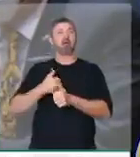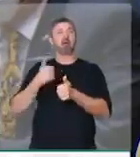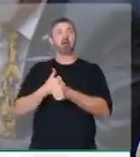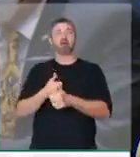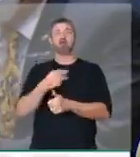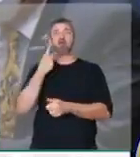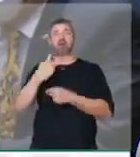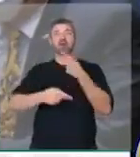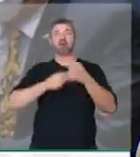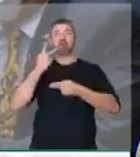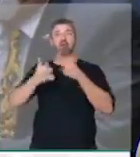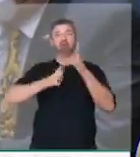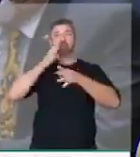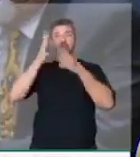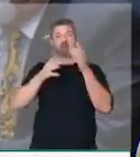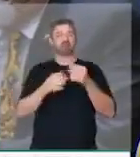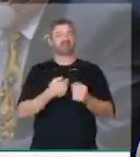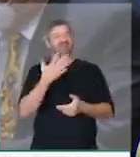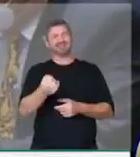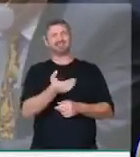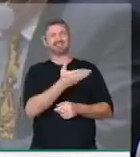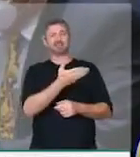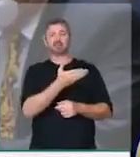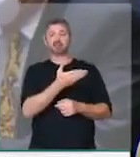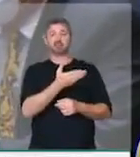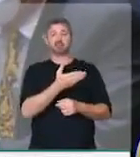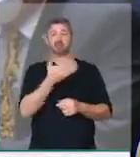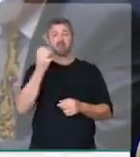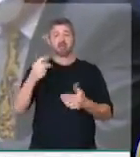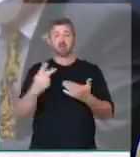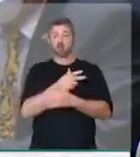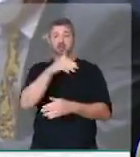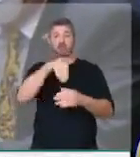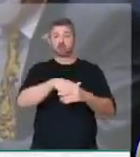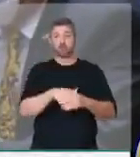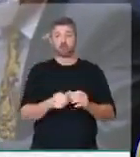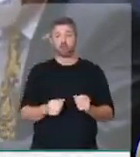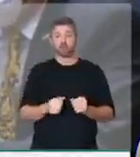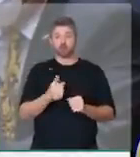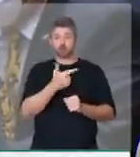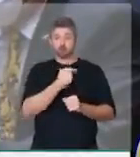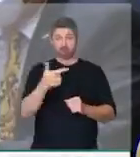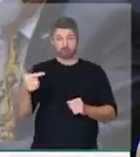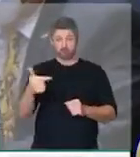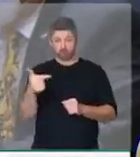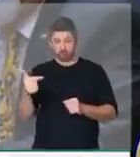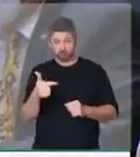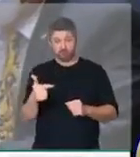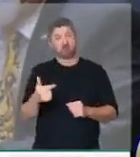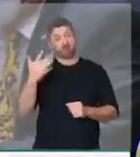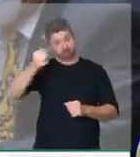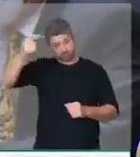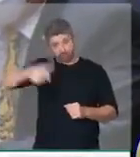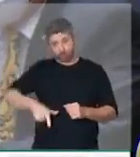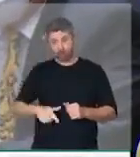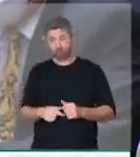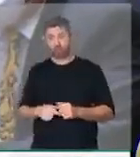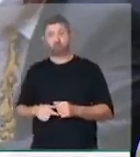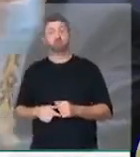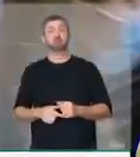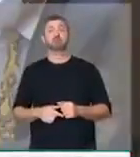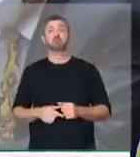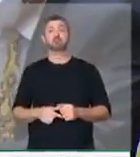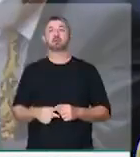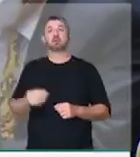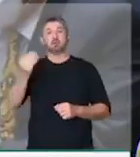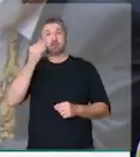narrativa. Vocês têm que aceitar o que aconteceu nas urnas. Em 2022, vamos novamente para tentar